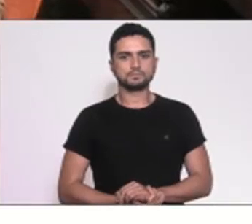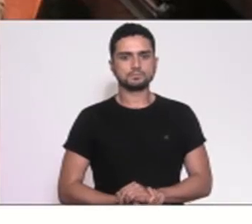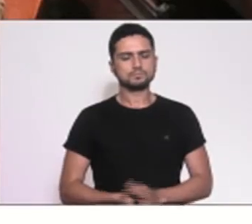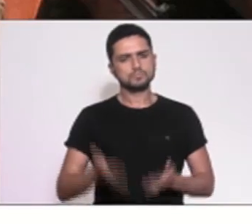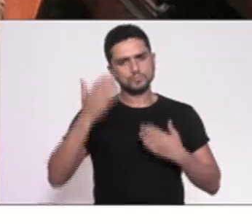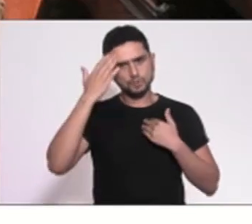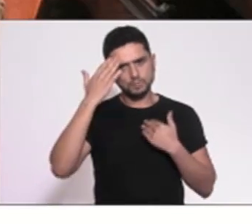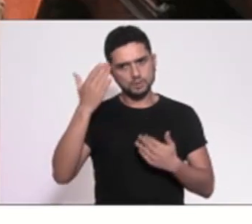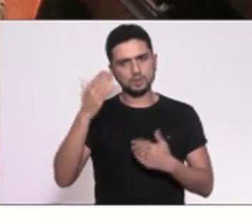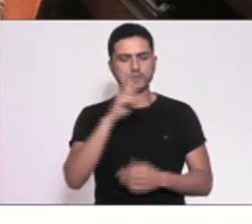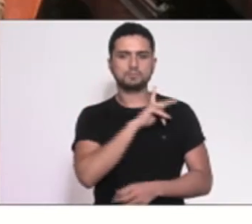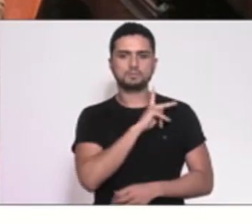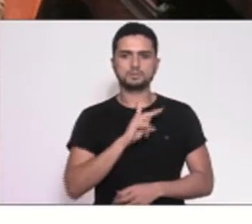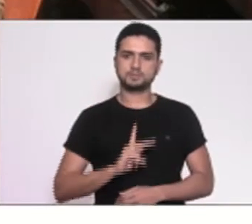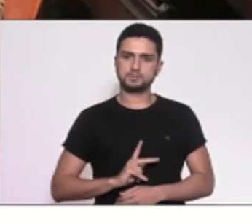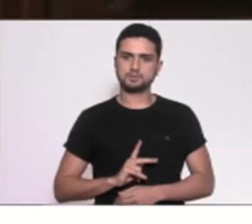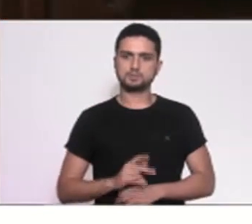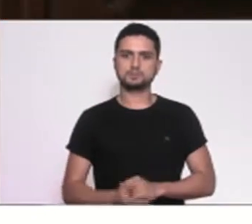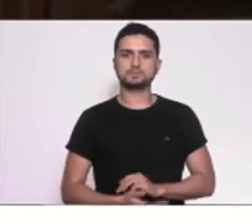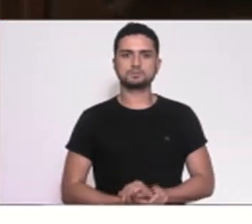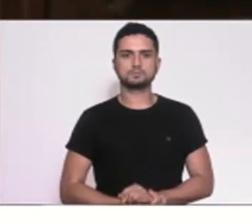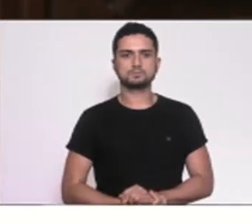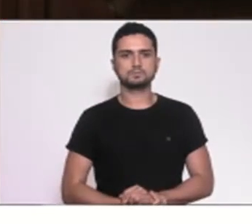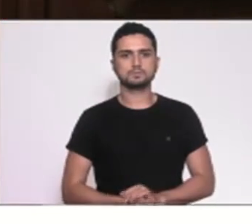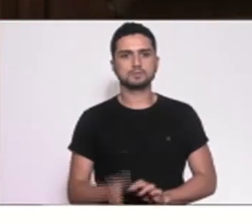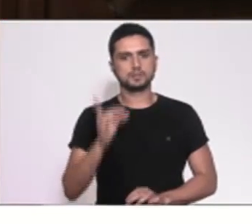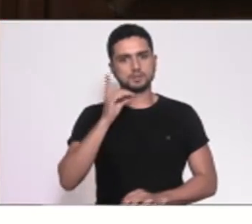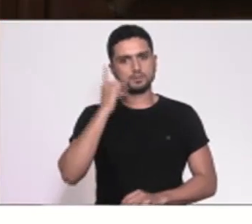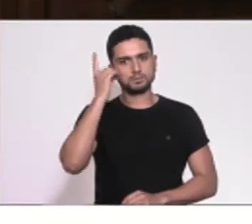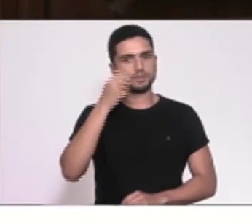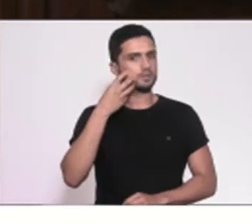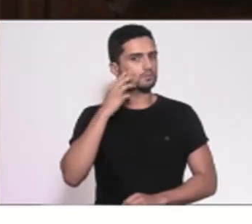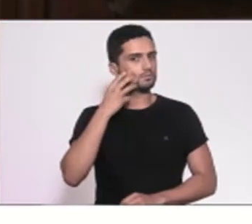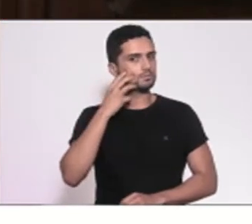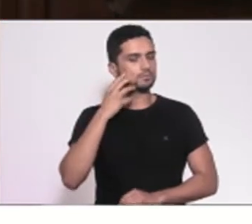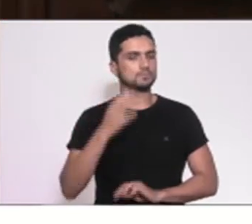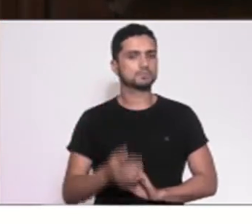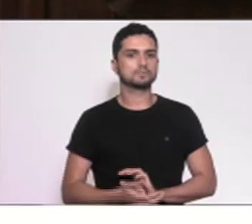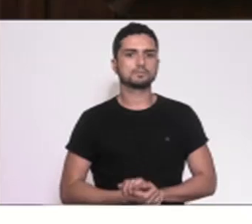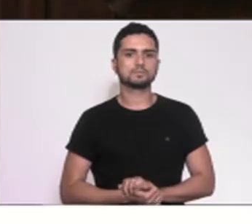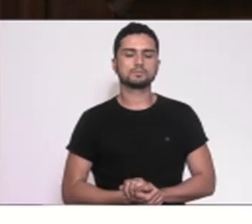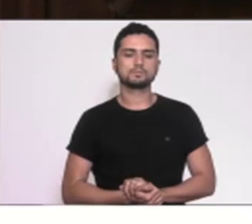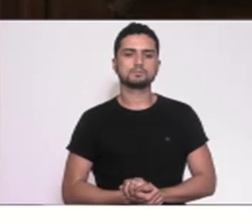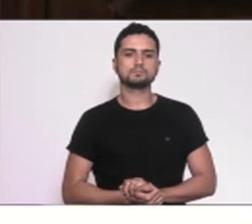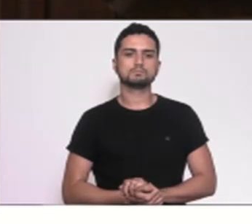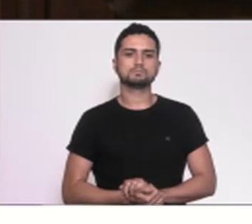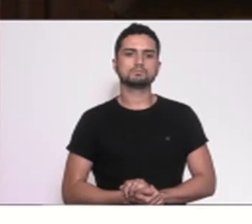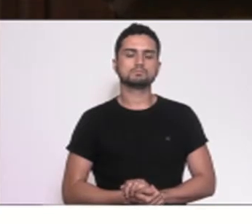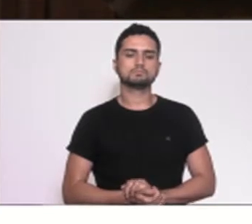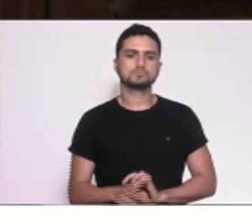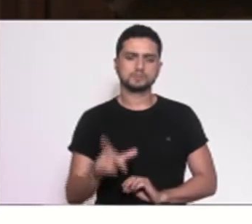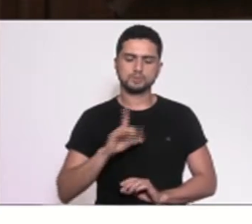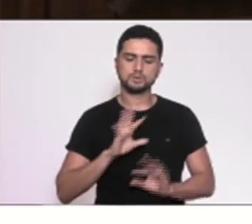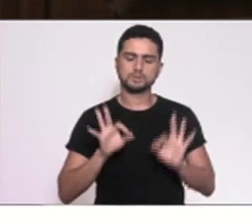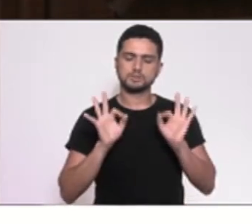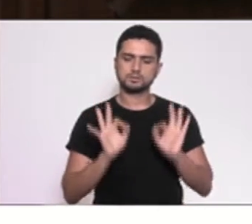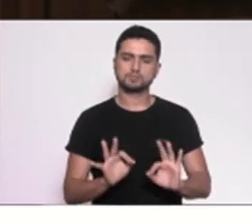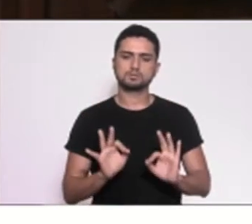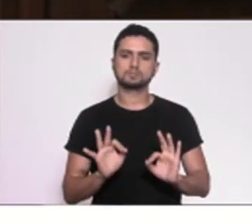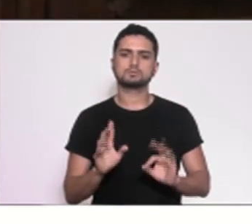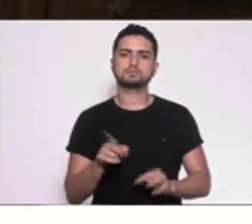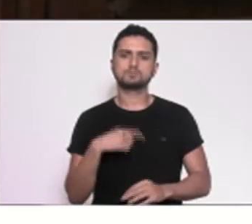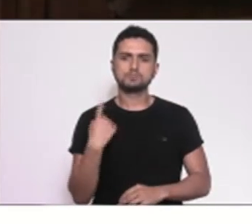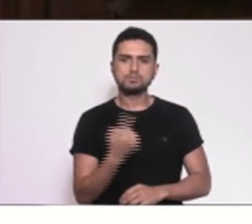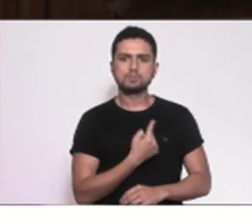Muito obrigada, senhor presidente, deputado Valdec Carneiro. Sem dúvida nenhuma, a gente